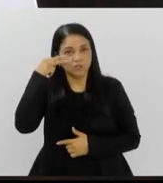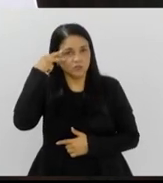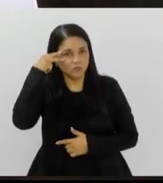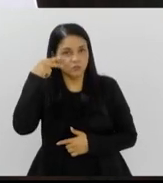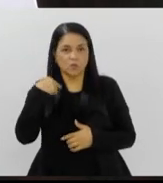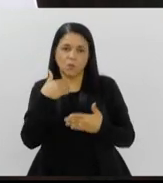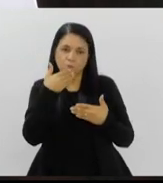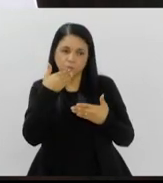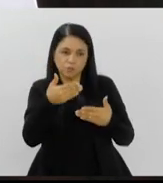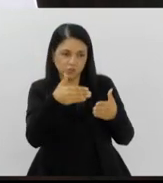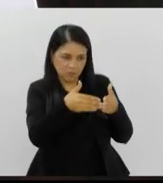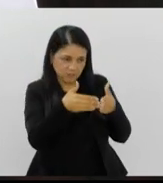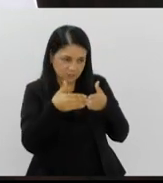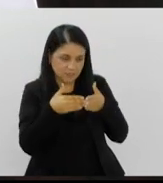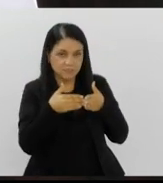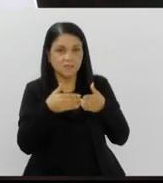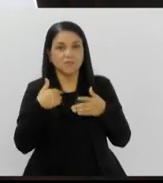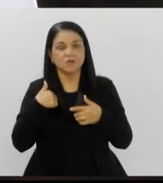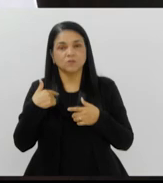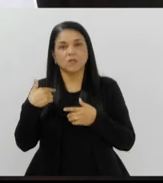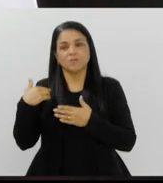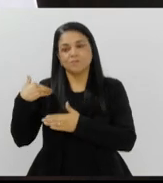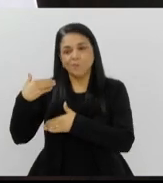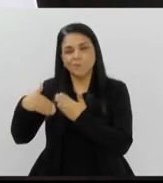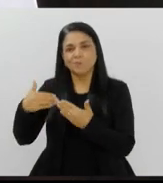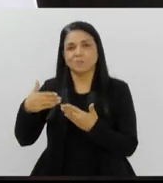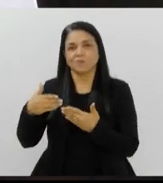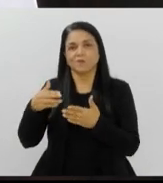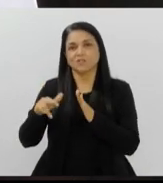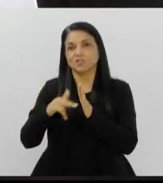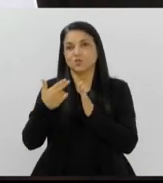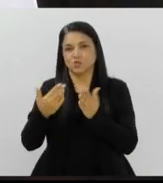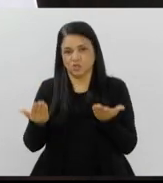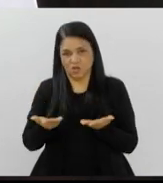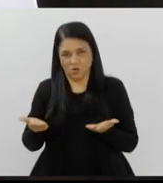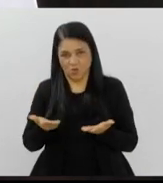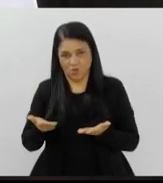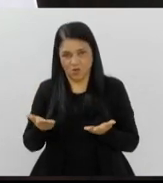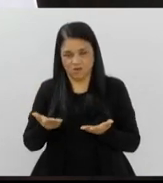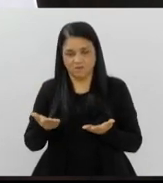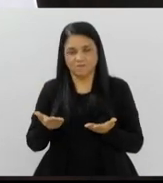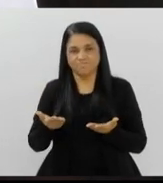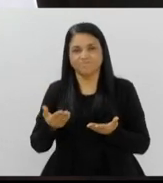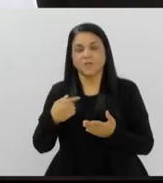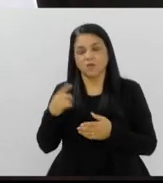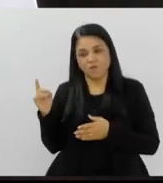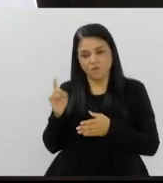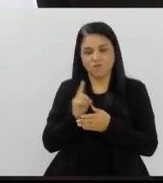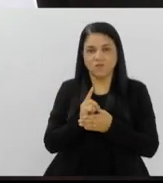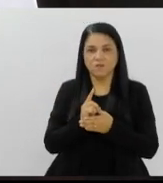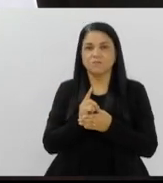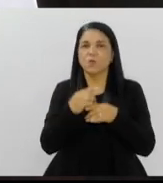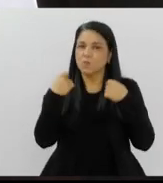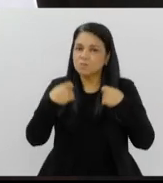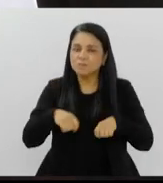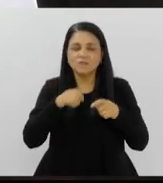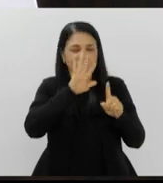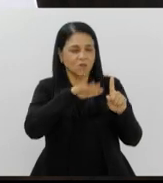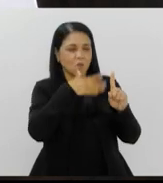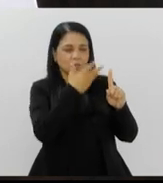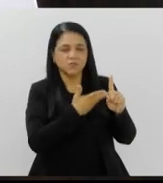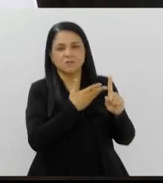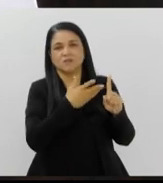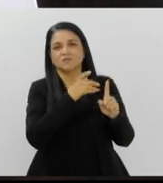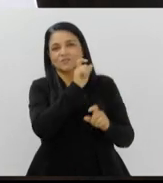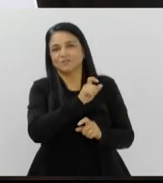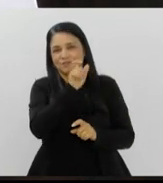licença, porque eu tenho um procedimento cirúrgico agora. Eu só vim mesmo porque eu não poderia deixar de prestar essa homenagem a essas mulheres tão